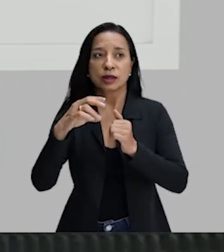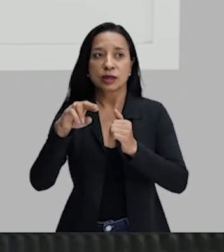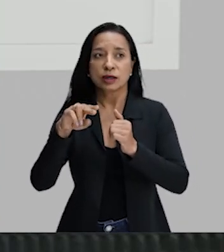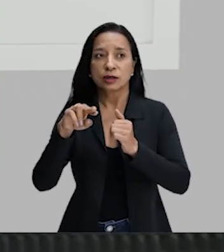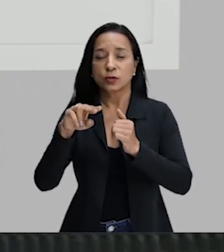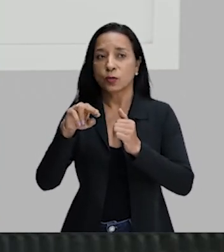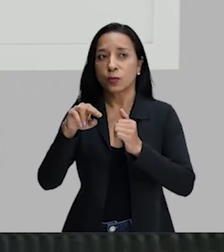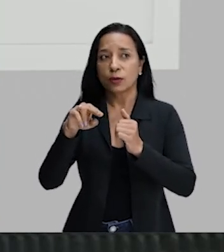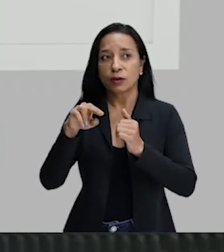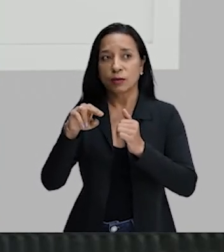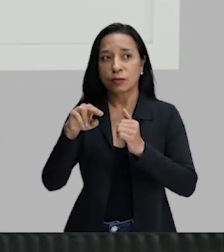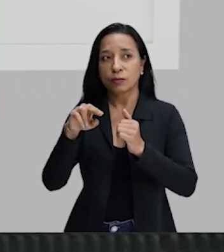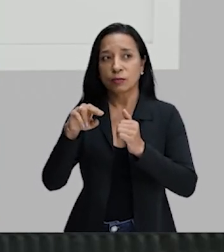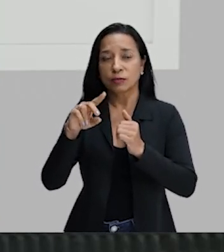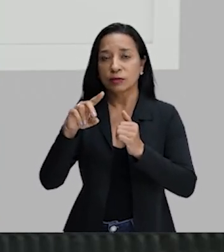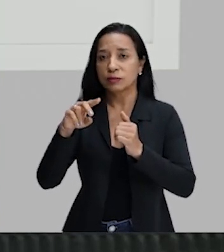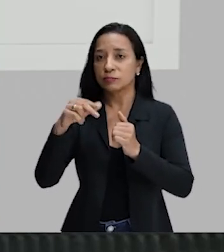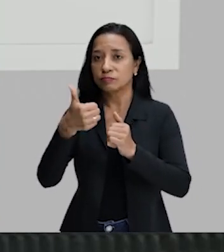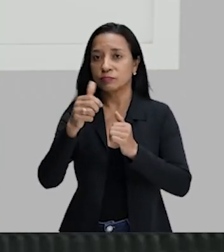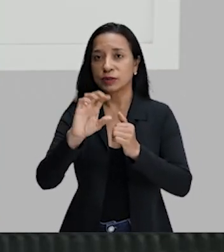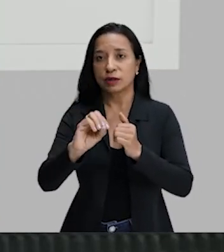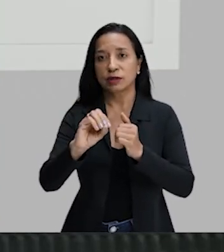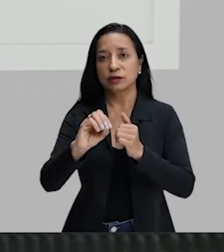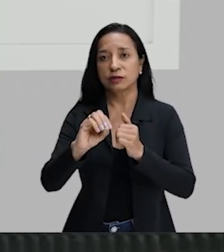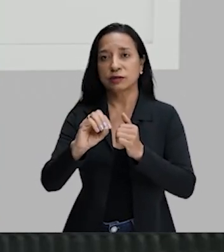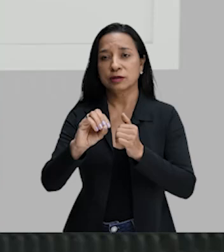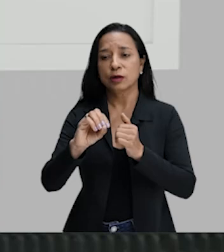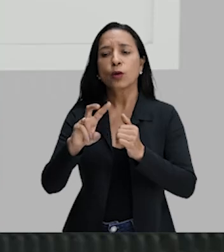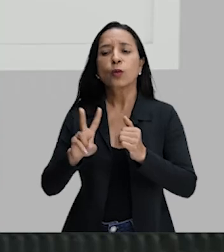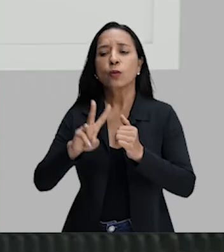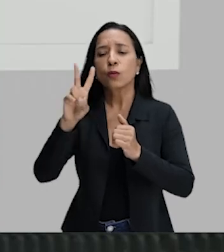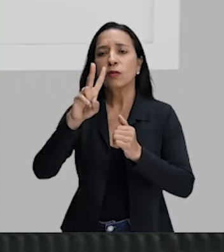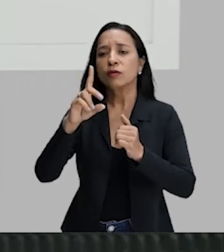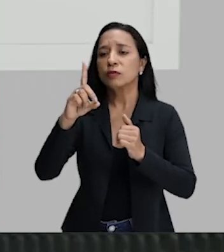Delta é igual a b ao quadrado menos 4ac.